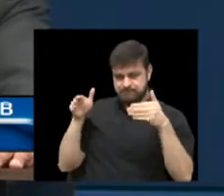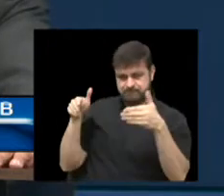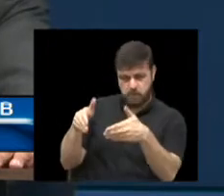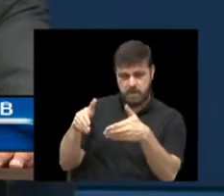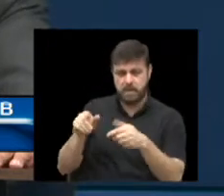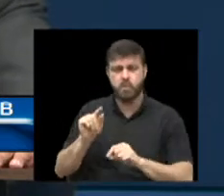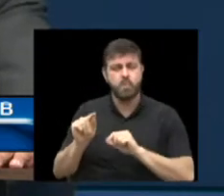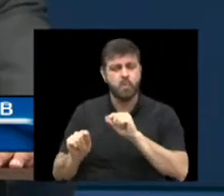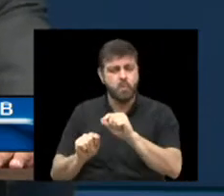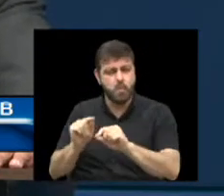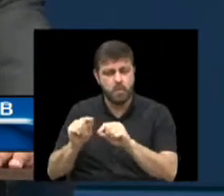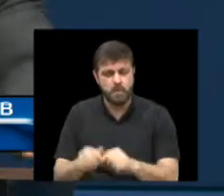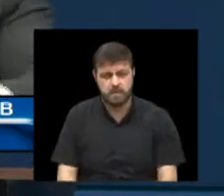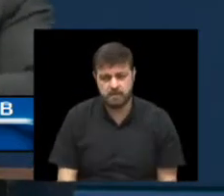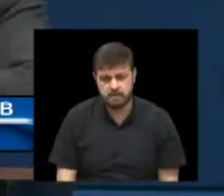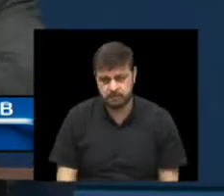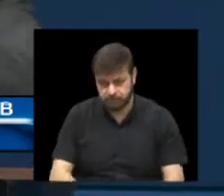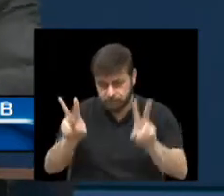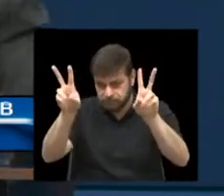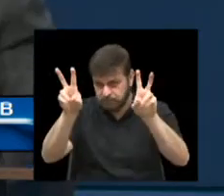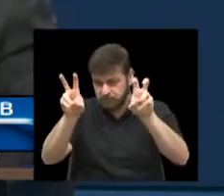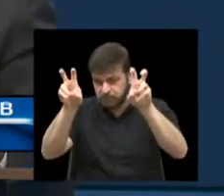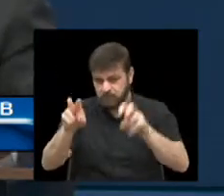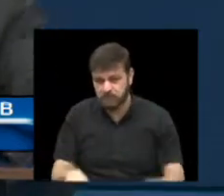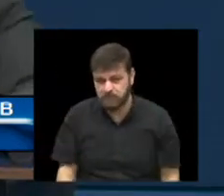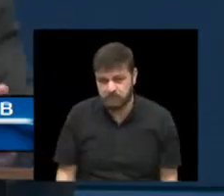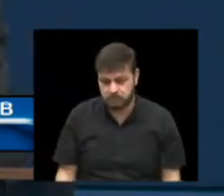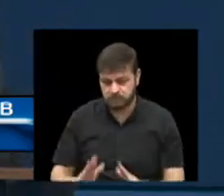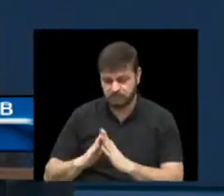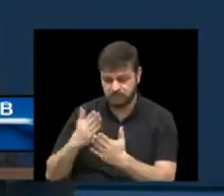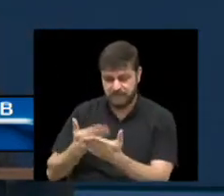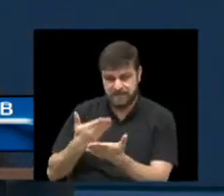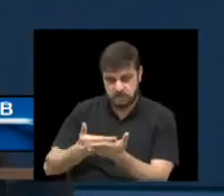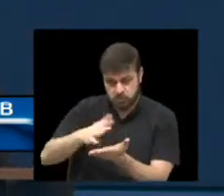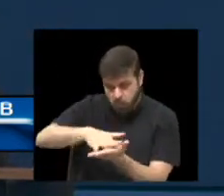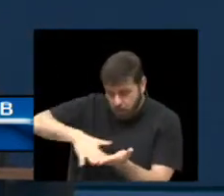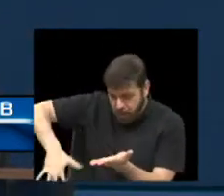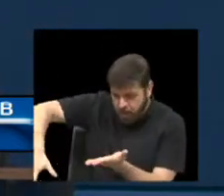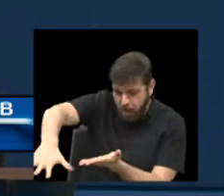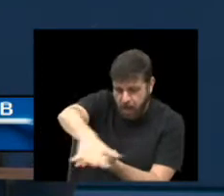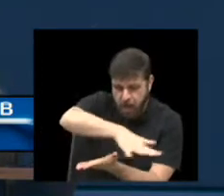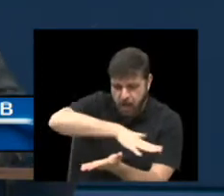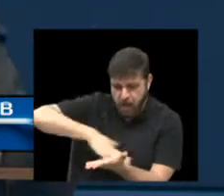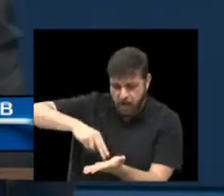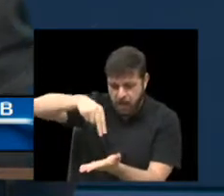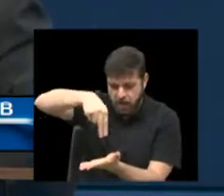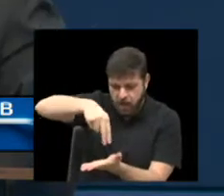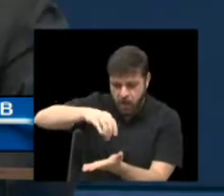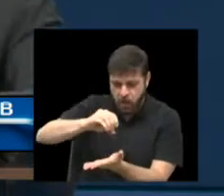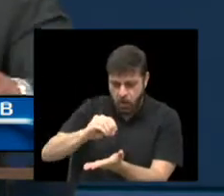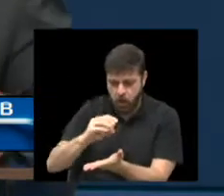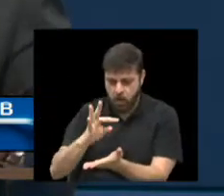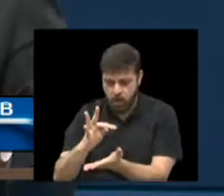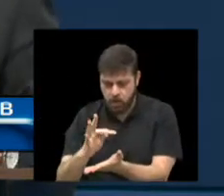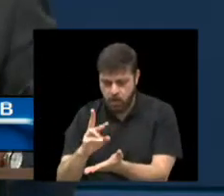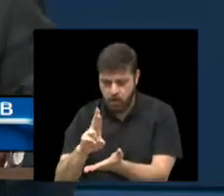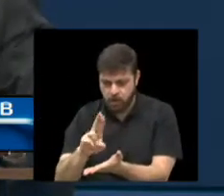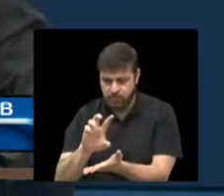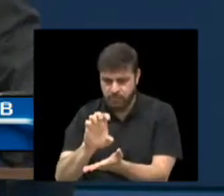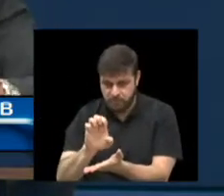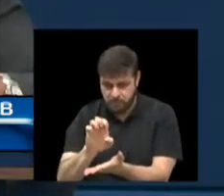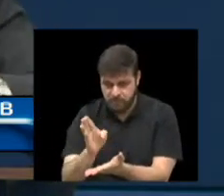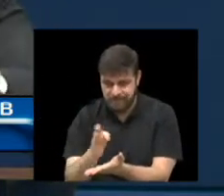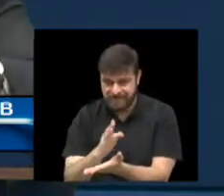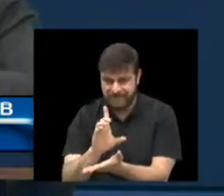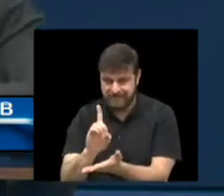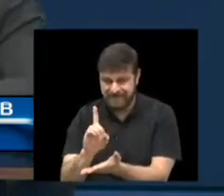assunto relacionado ao Colégio Notre-Dame, à região do Colégio Notre-Dame. Segundo a próxima diretriz viária,